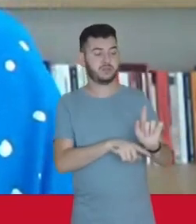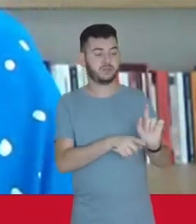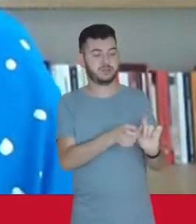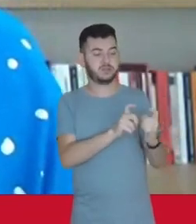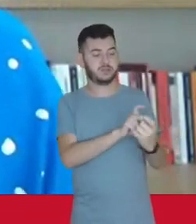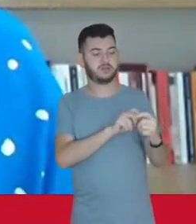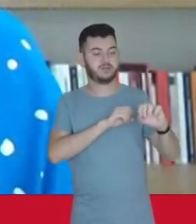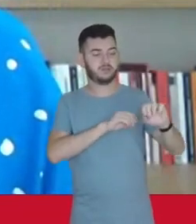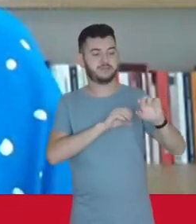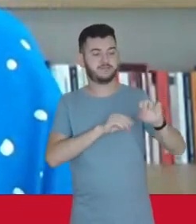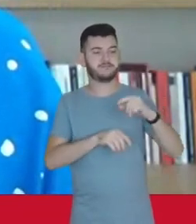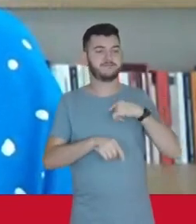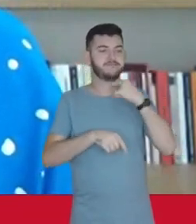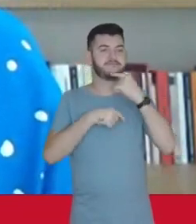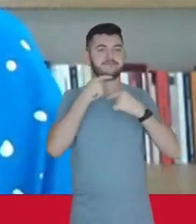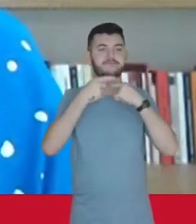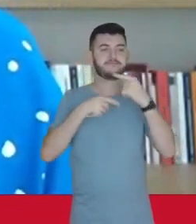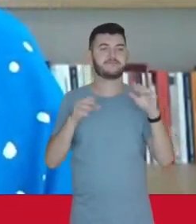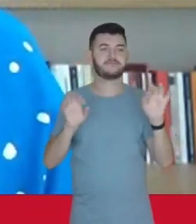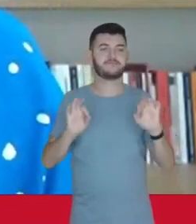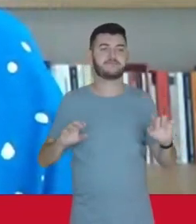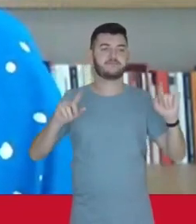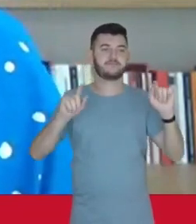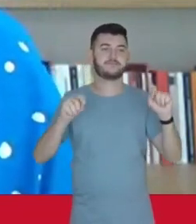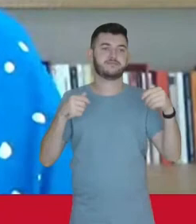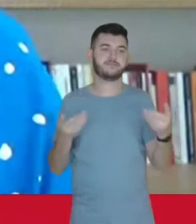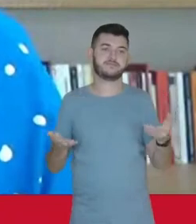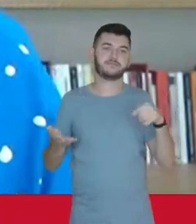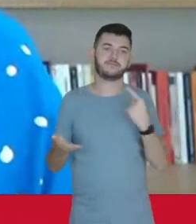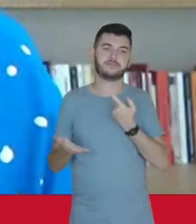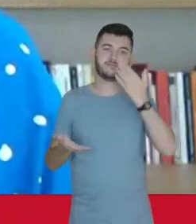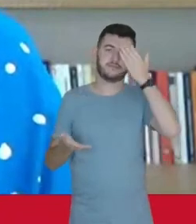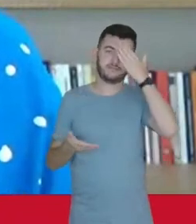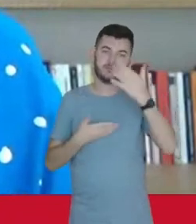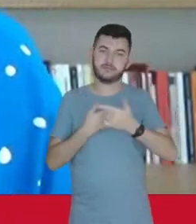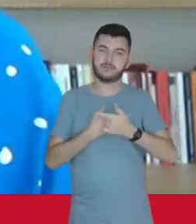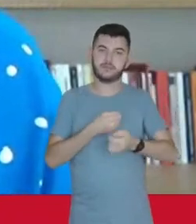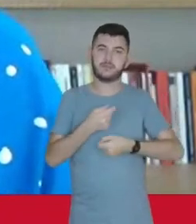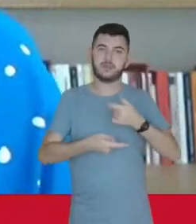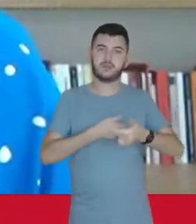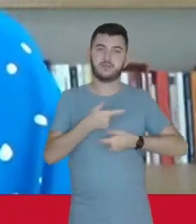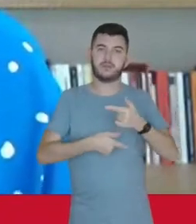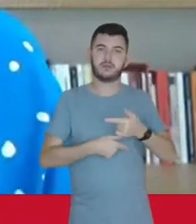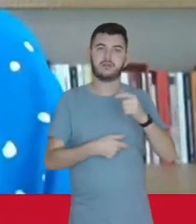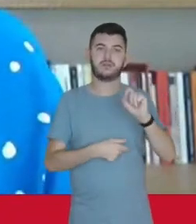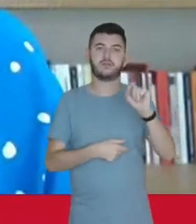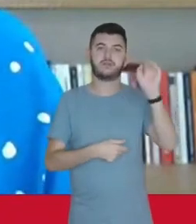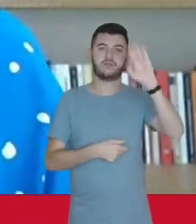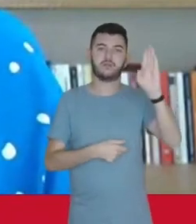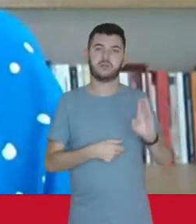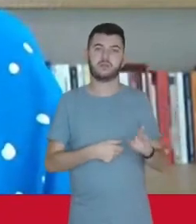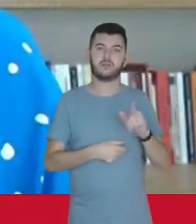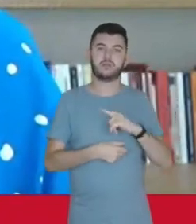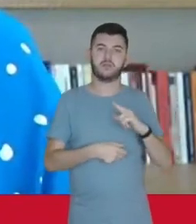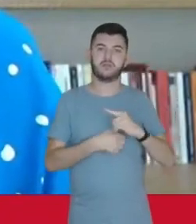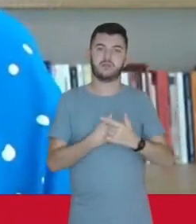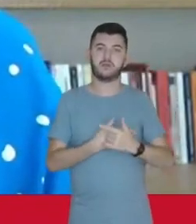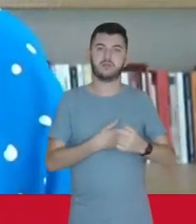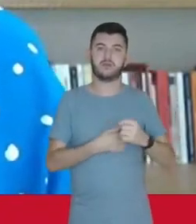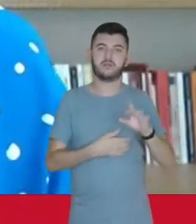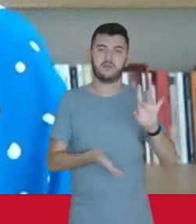sem dúvida, a gestão do Estado tem um papel fundamental no enfrentamento